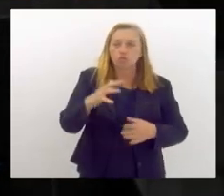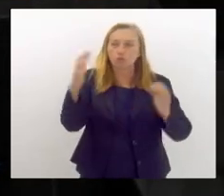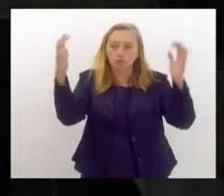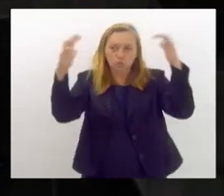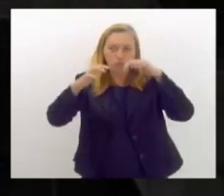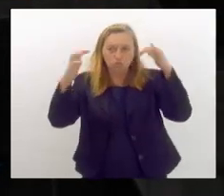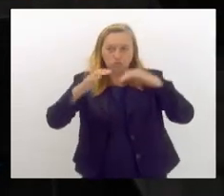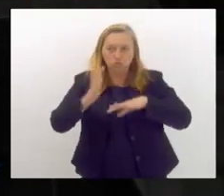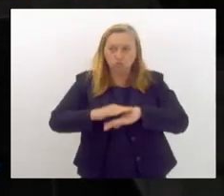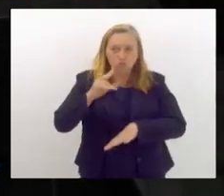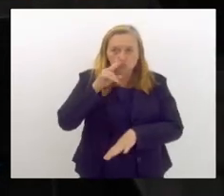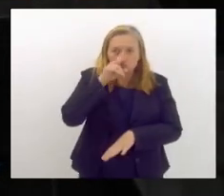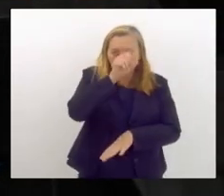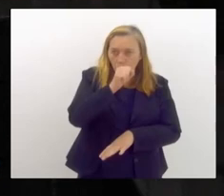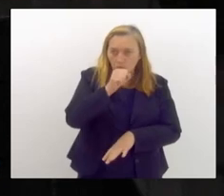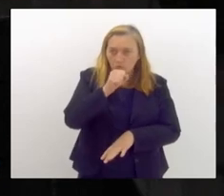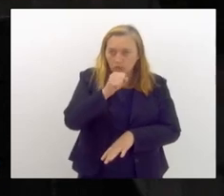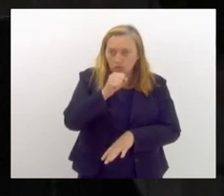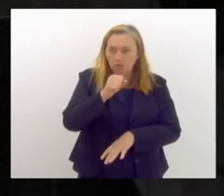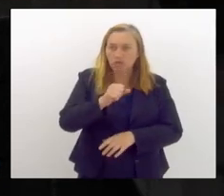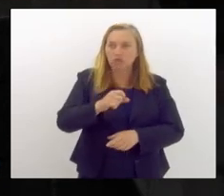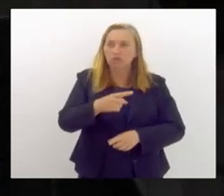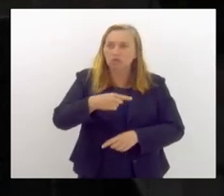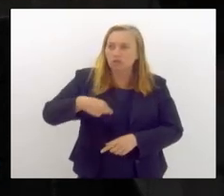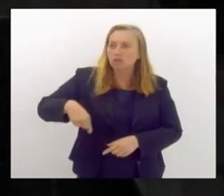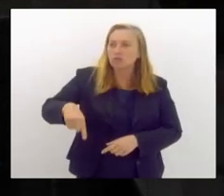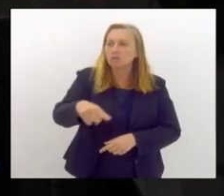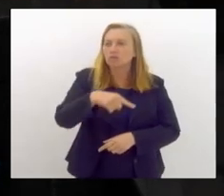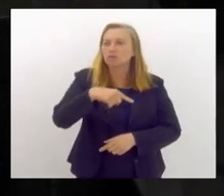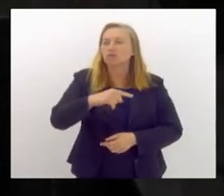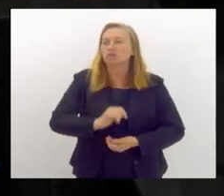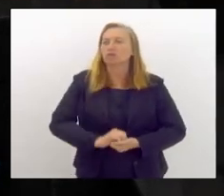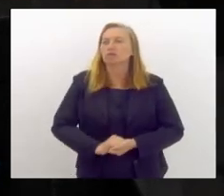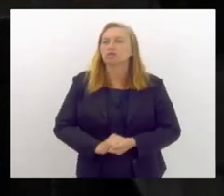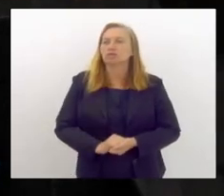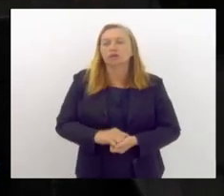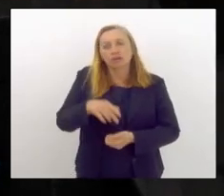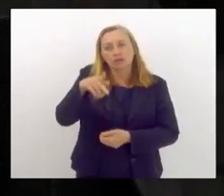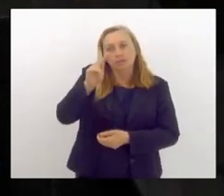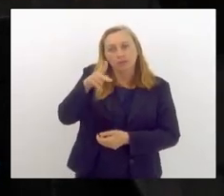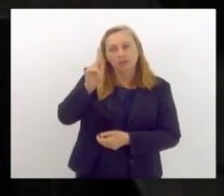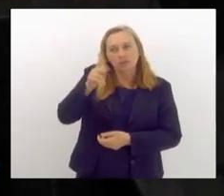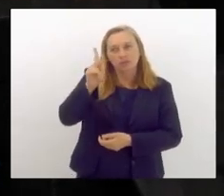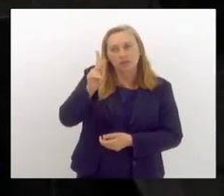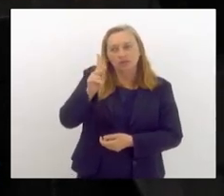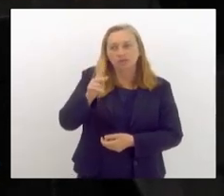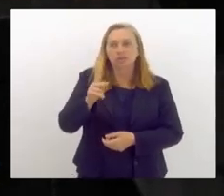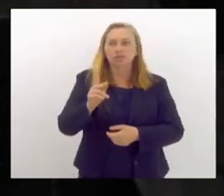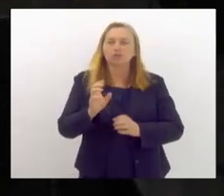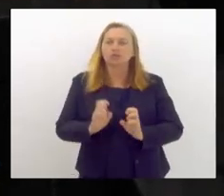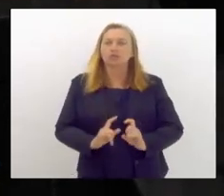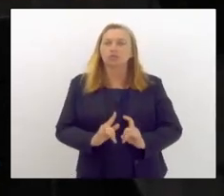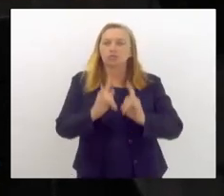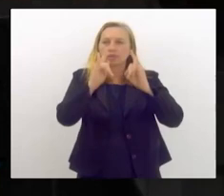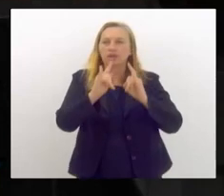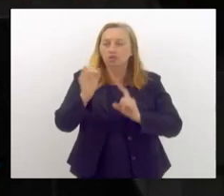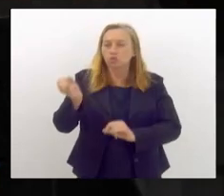no centro, no entorno da Petrobras, do Prédio Novo,